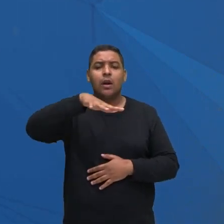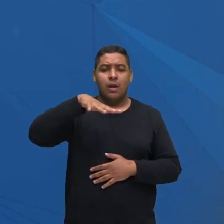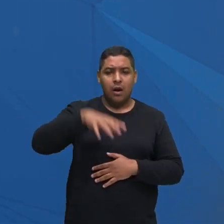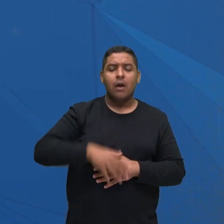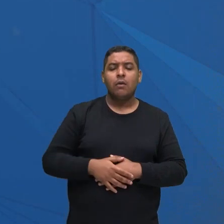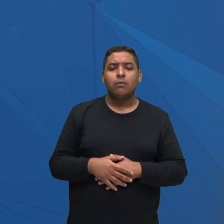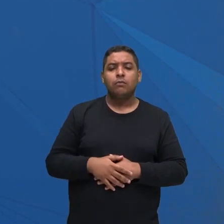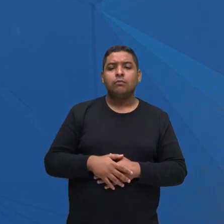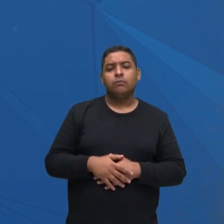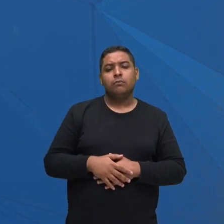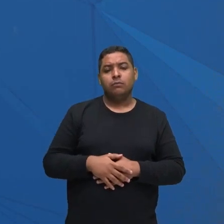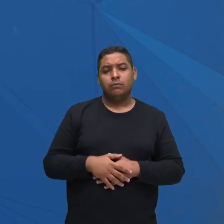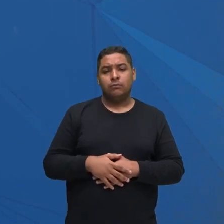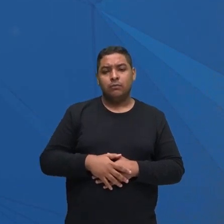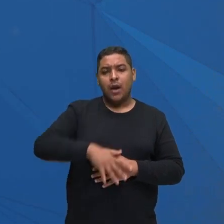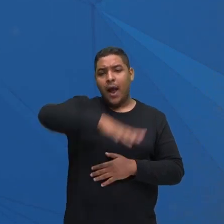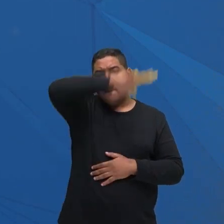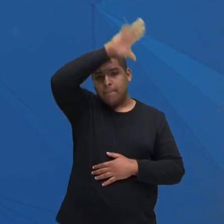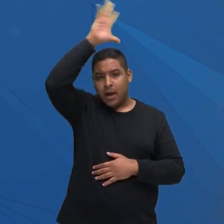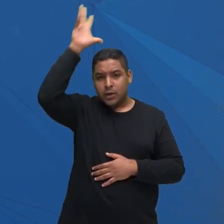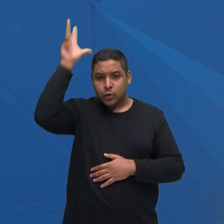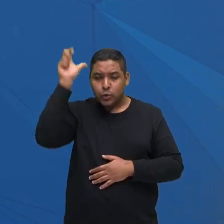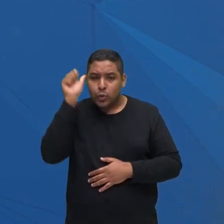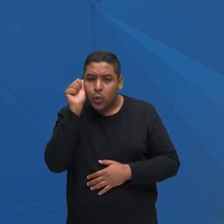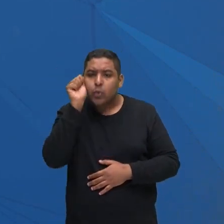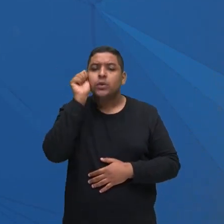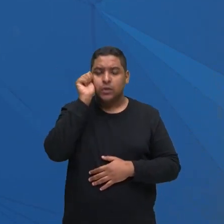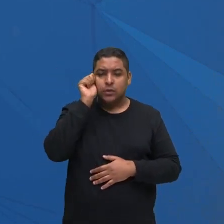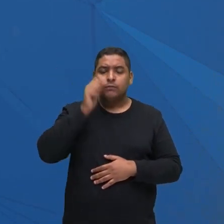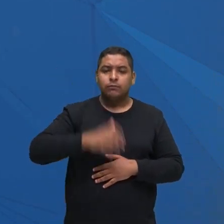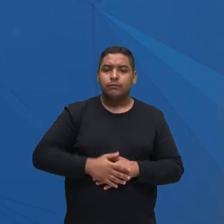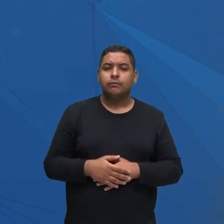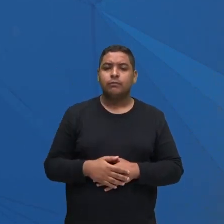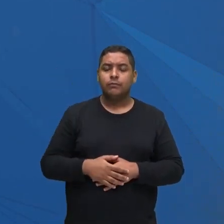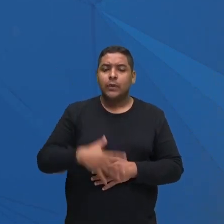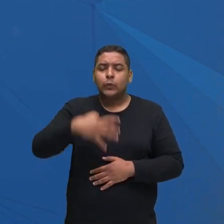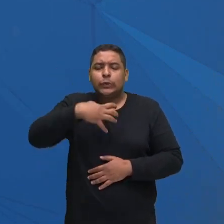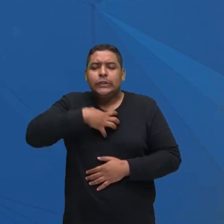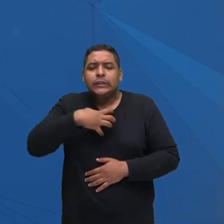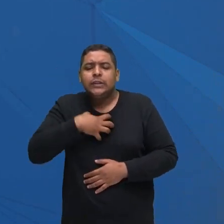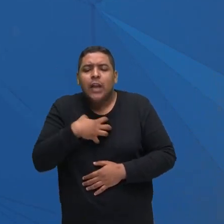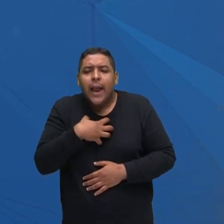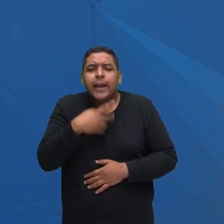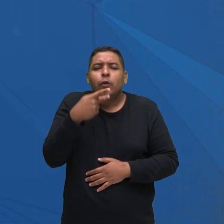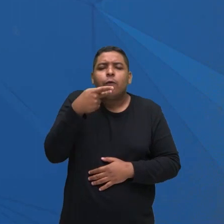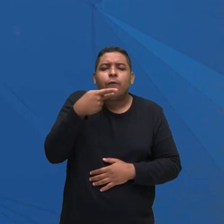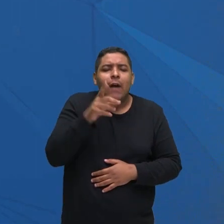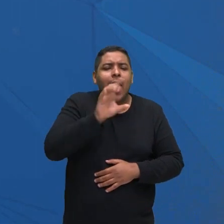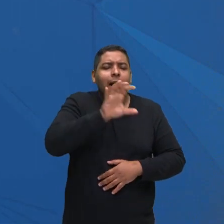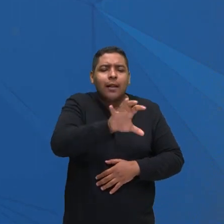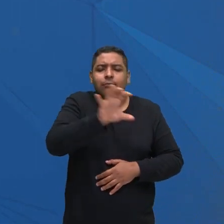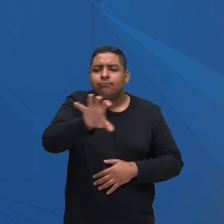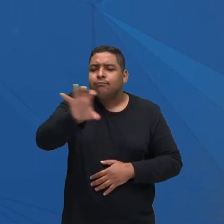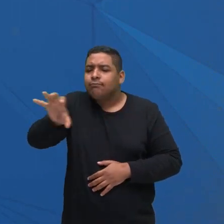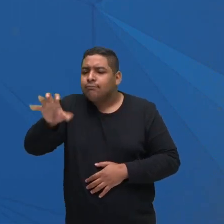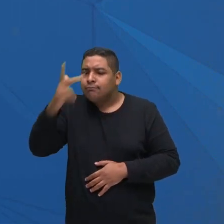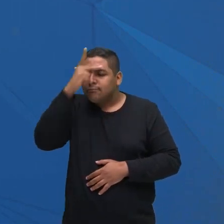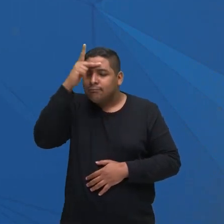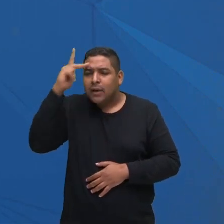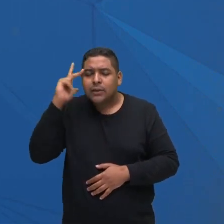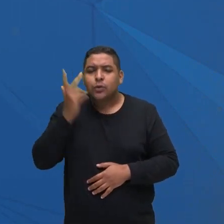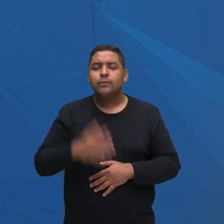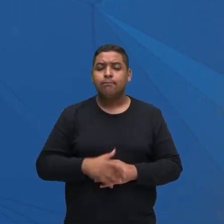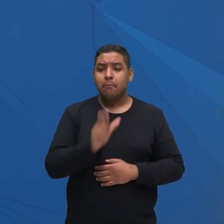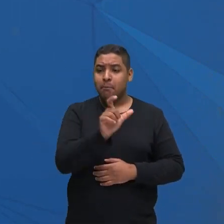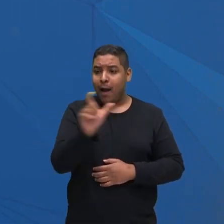muito relacionado à língua, à maneira como a gente fala, as palavras que são encontradas, né, e